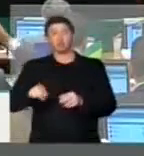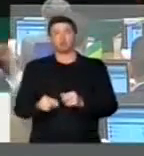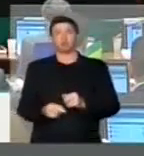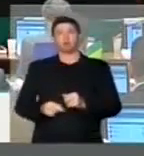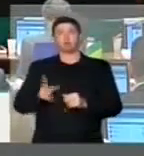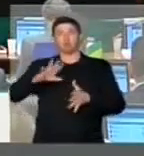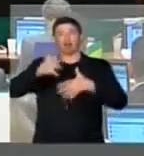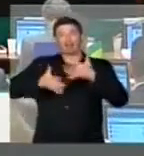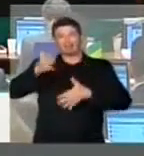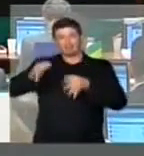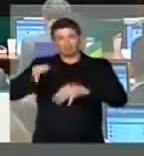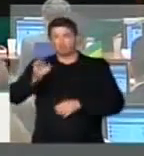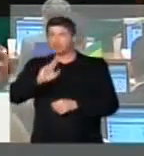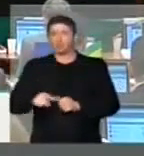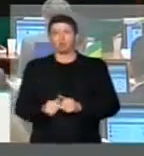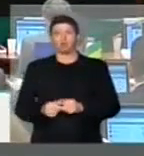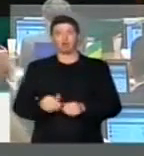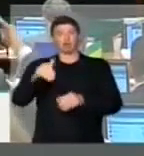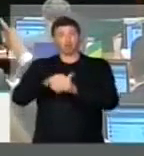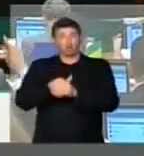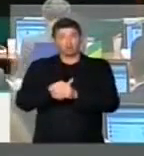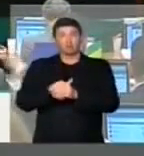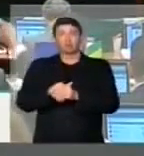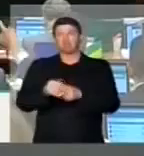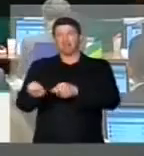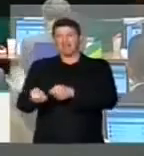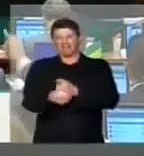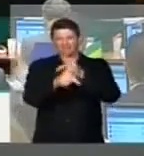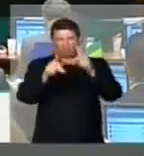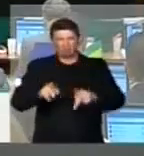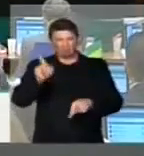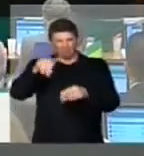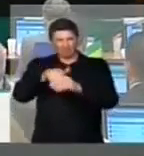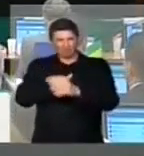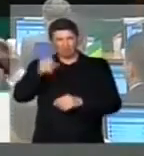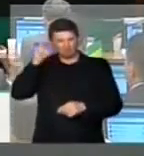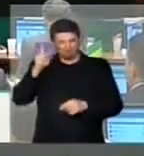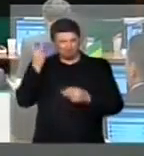de nomeação do Lula, cuja polícia estava procurando.